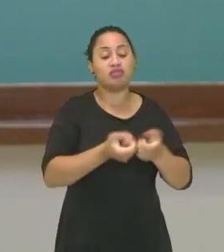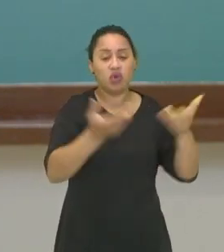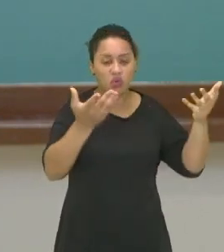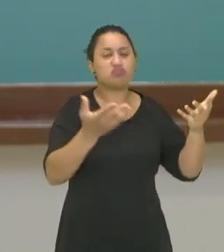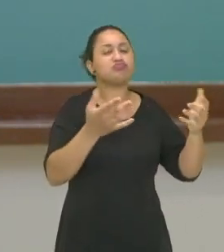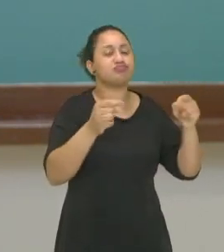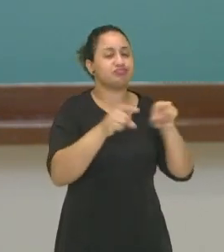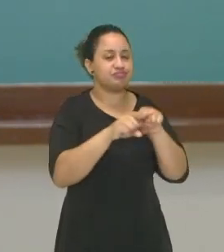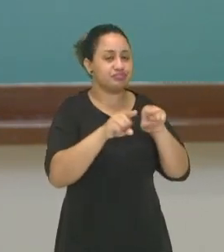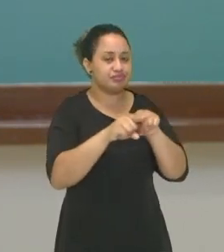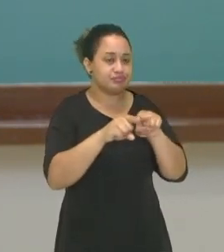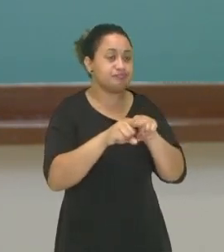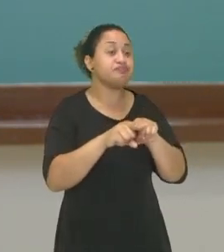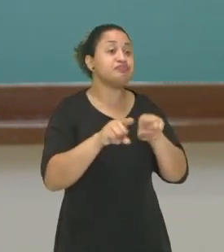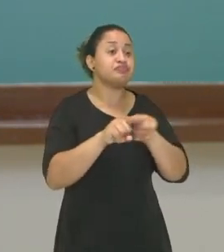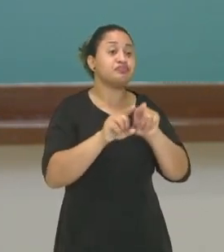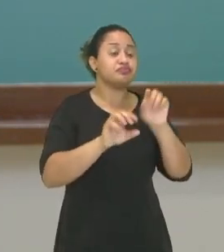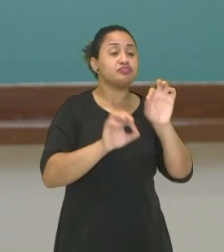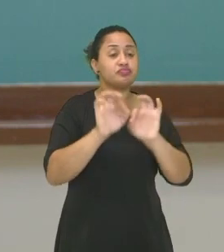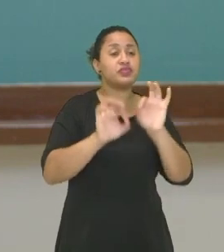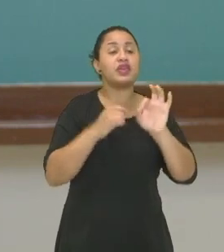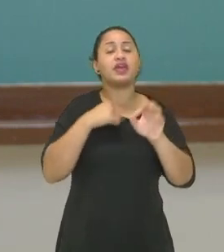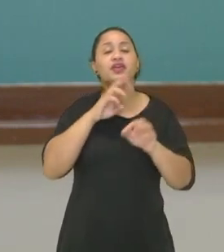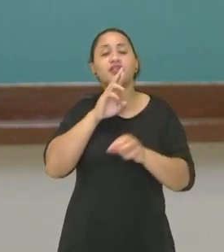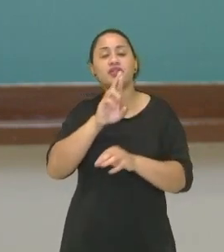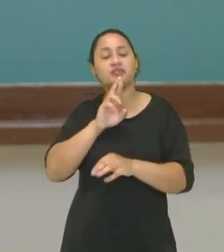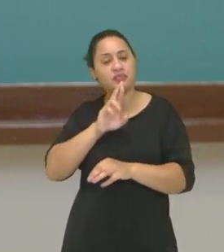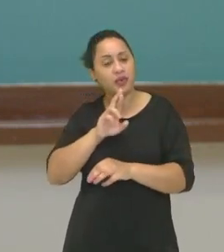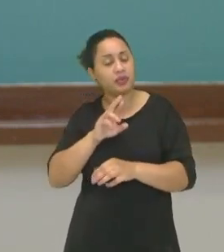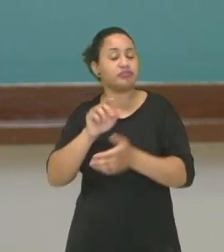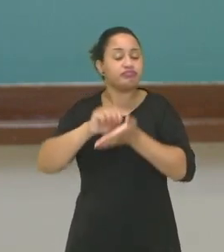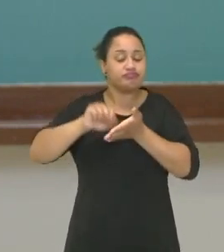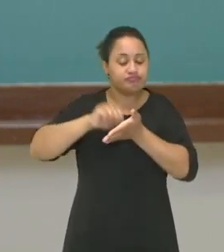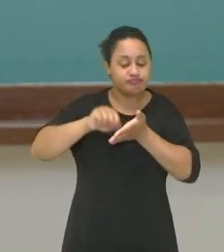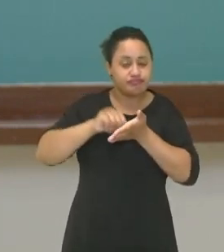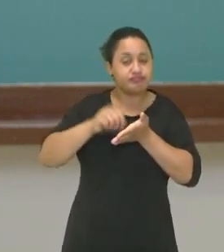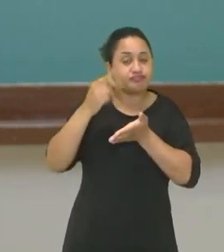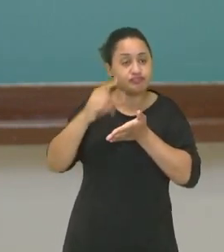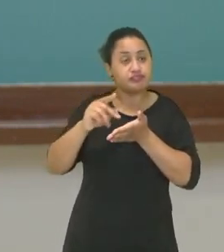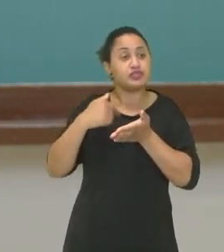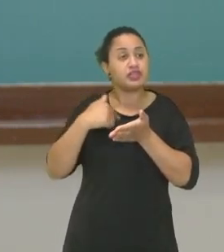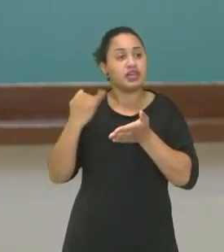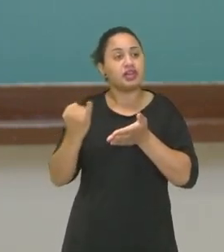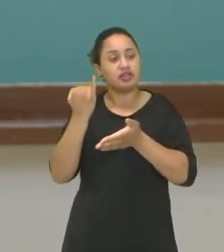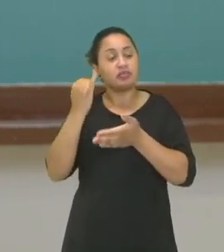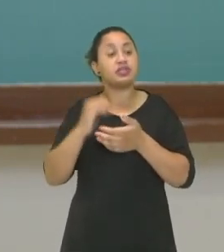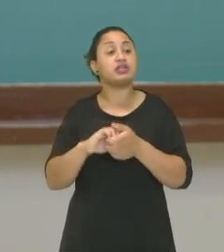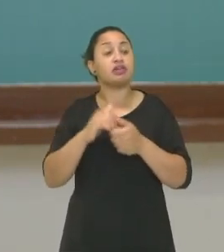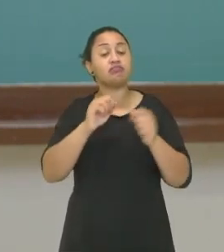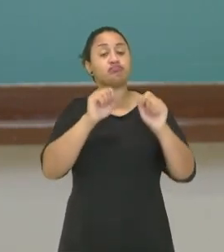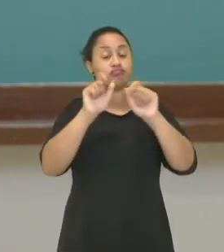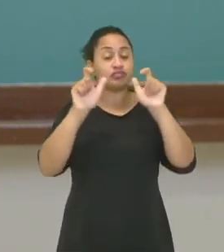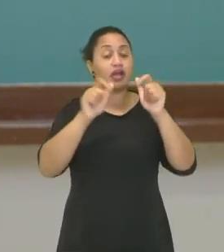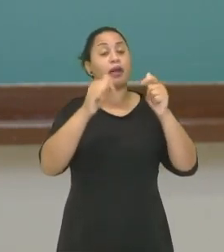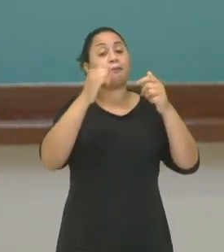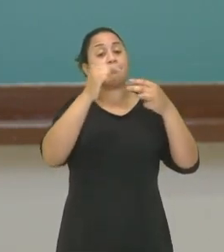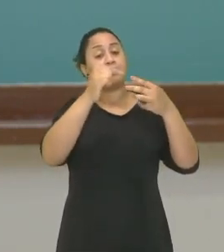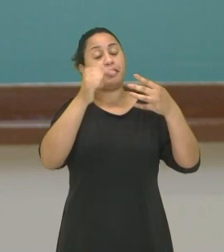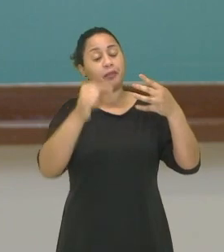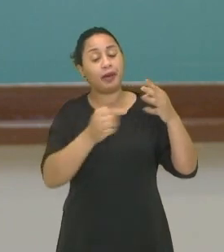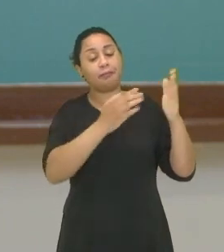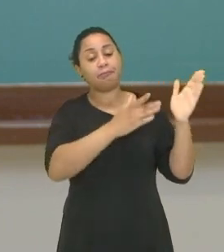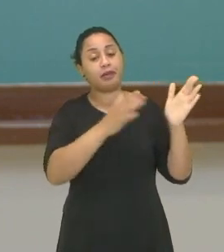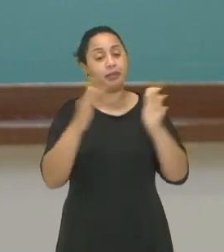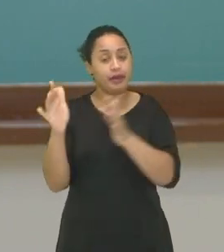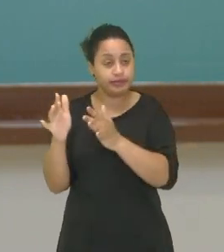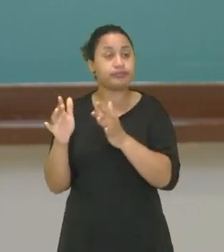mais, e montar uma resposta com as suas palavras, tá? Tudo isso é importante, mas preste bem atenção em todas as